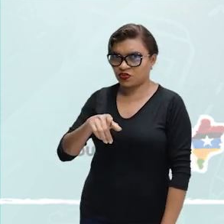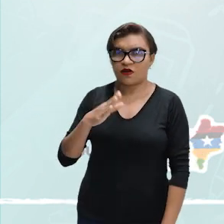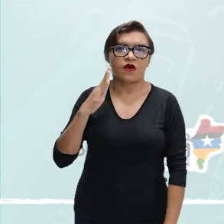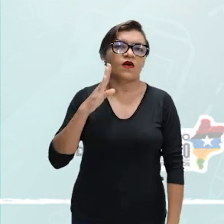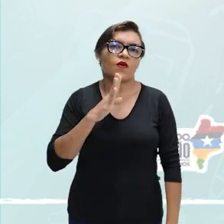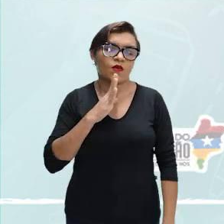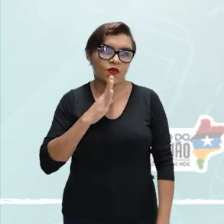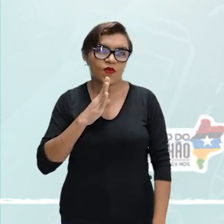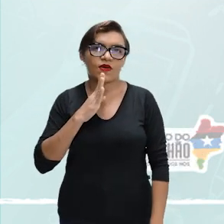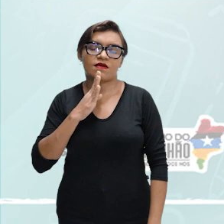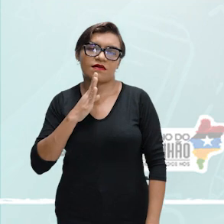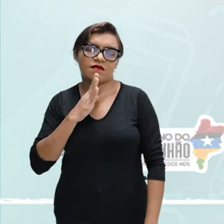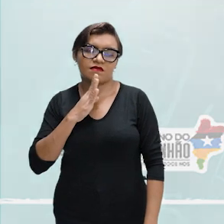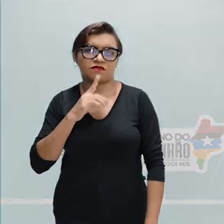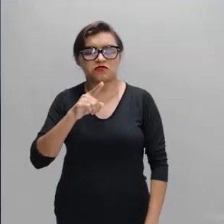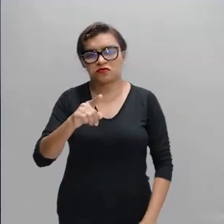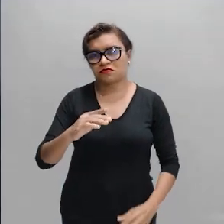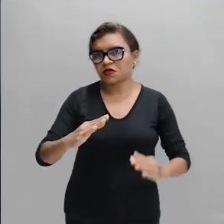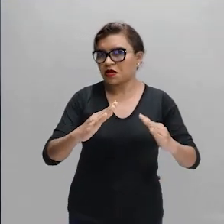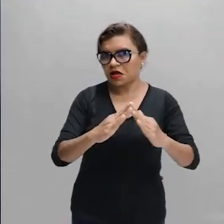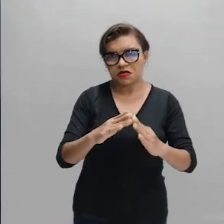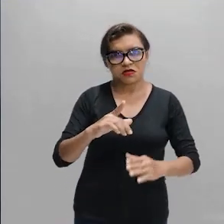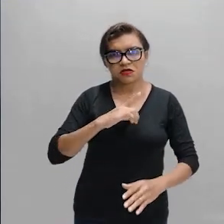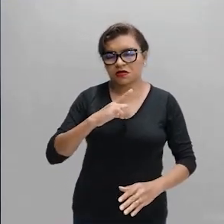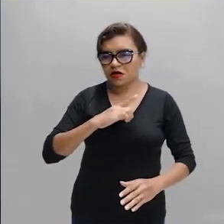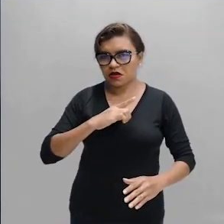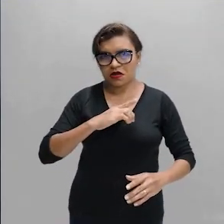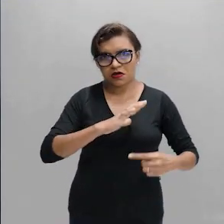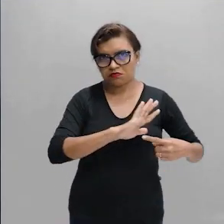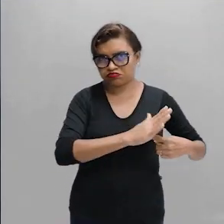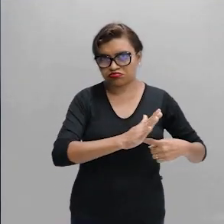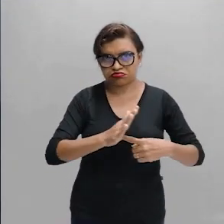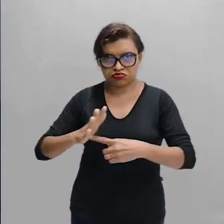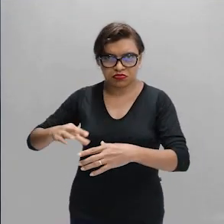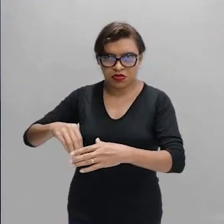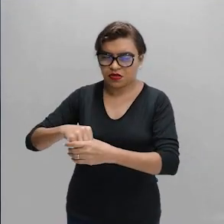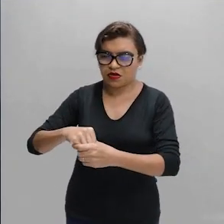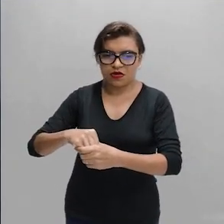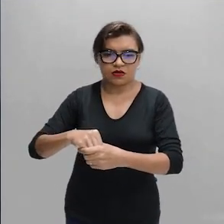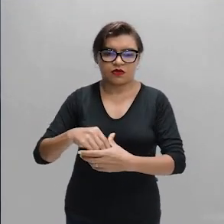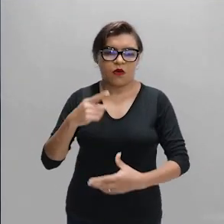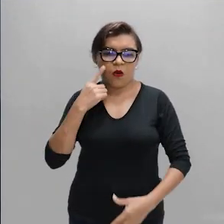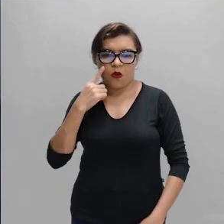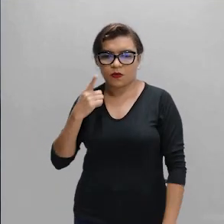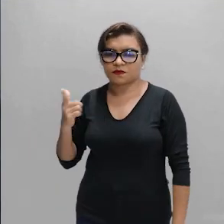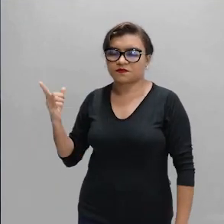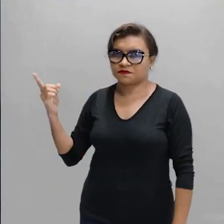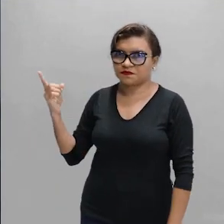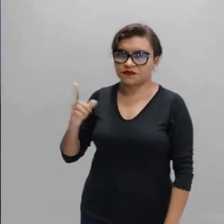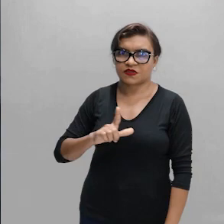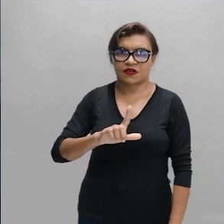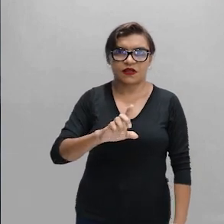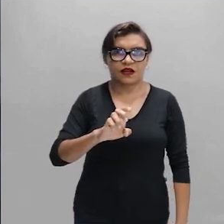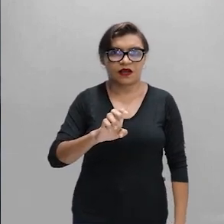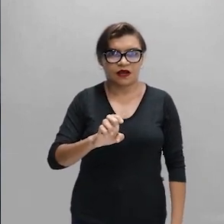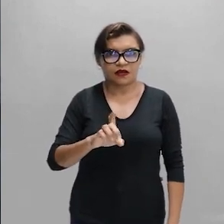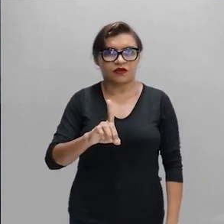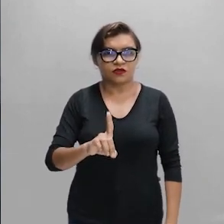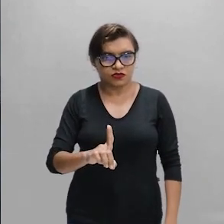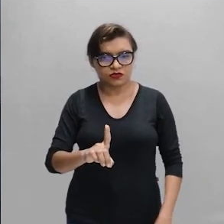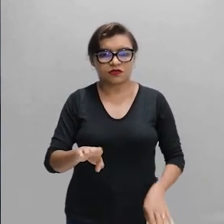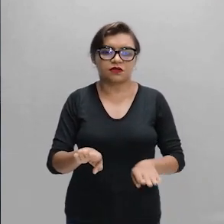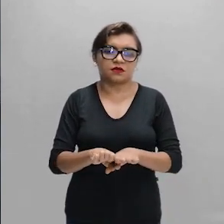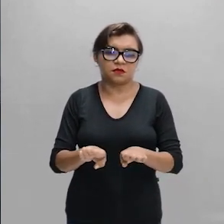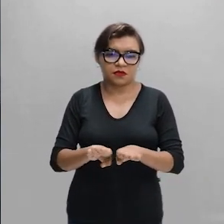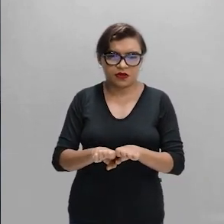Pode ser de algum dispositivo eletrônico que você tem em casa. Ok? Tem os transistores, tem um LED, tem um resistorzinho,